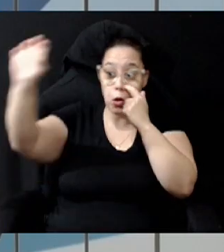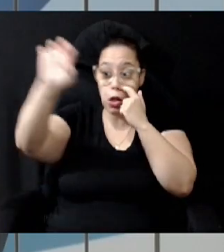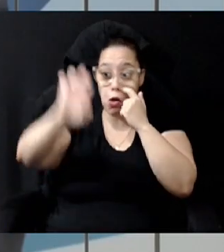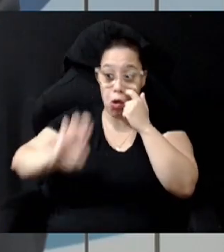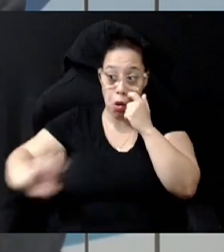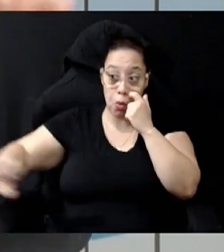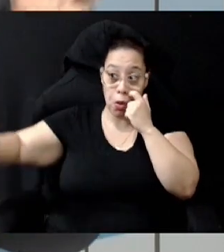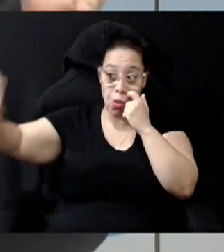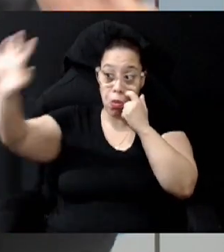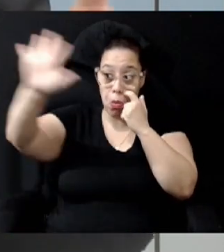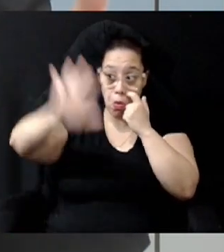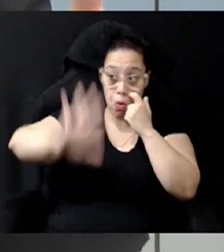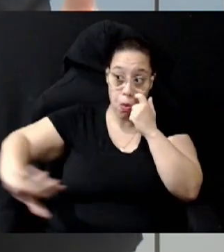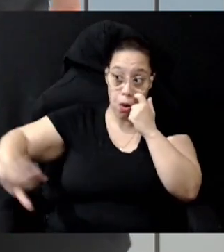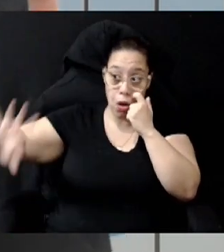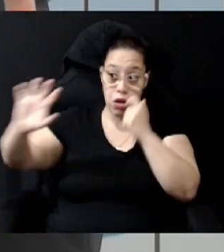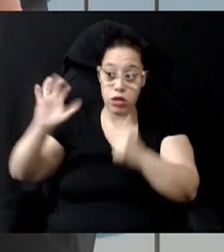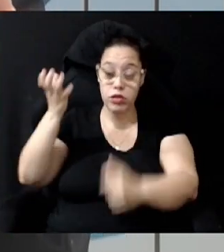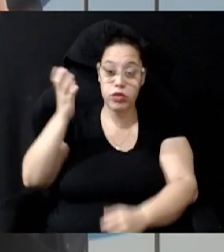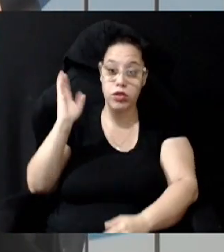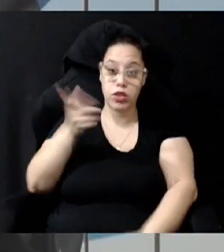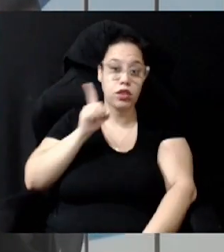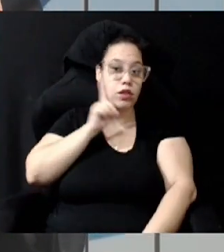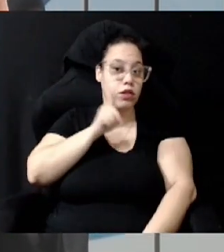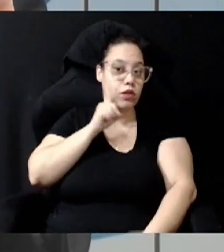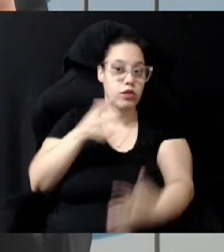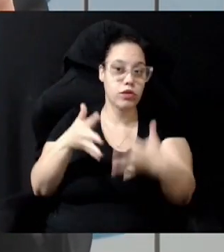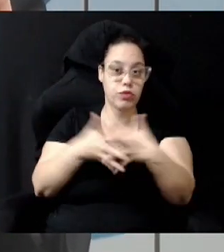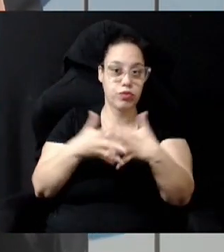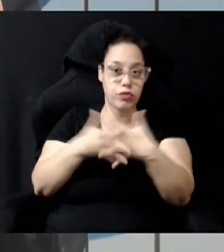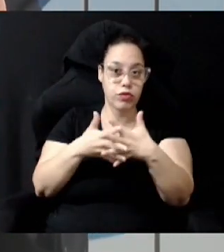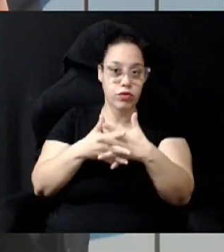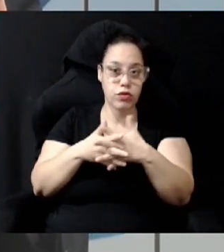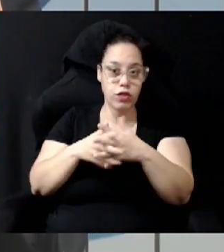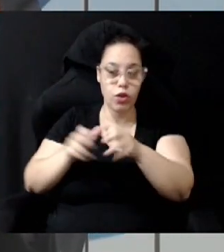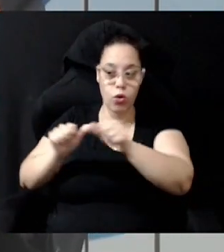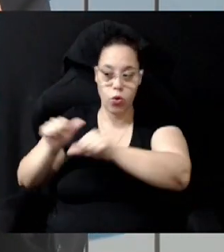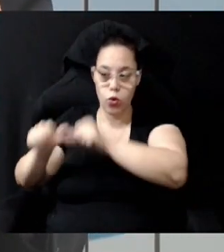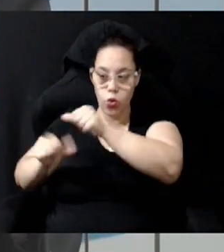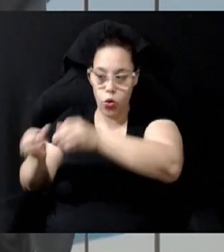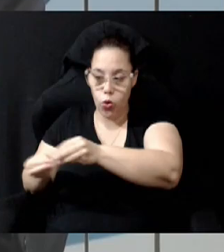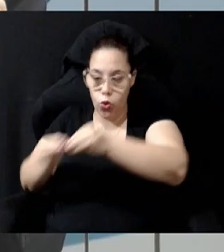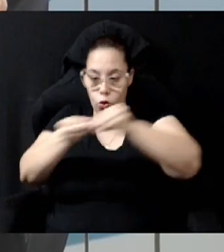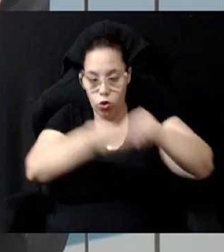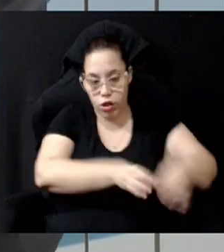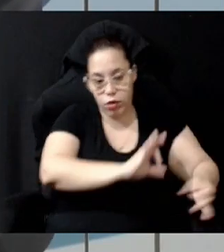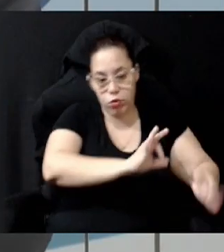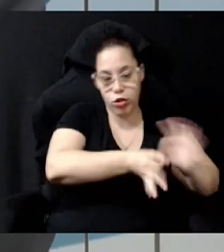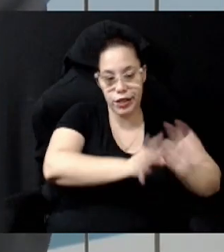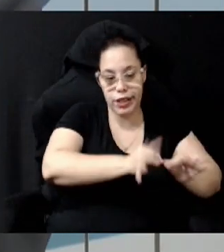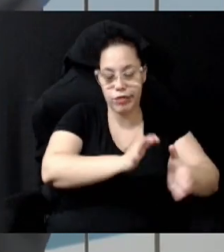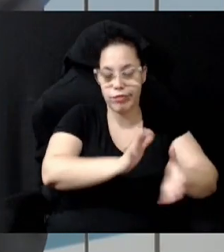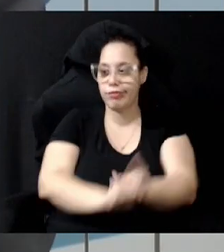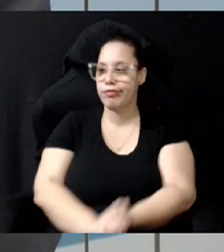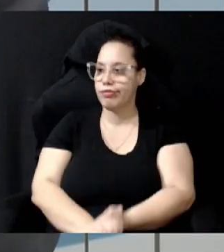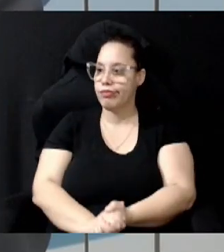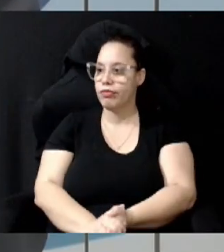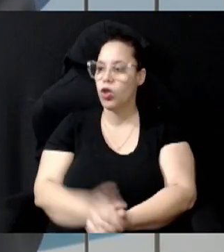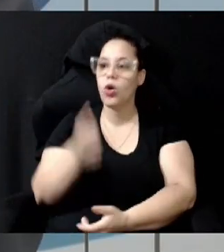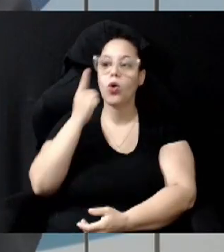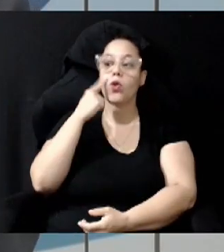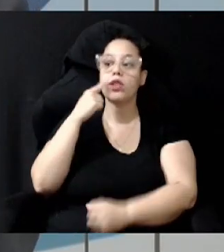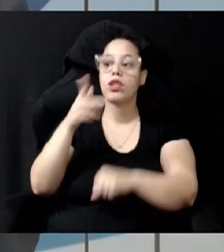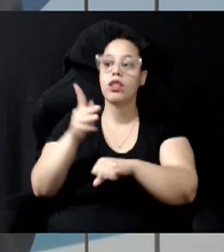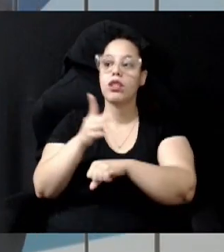já acontecia, nos Estados Unidos já acontecia a transferência para o judiciário. E quando você olha para o Brasil, em Campinas